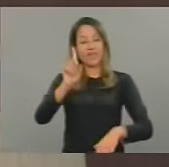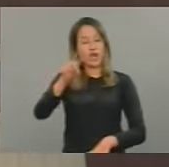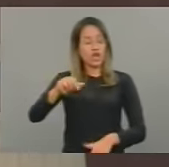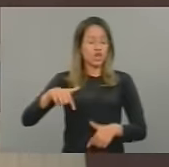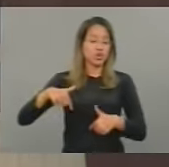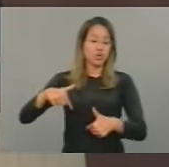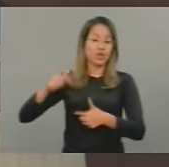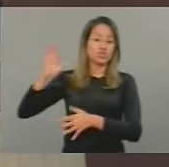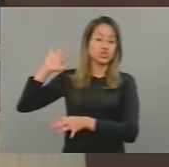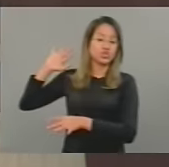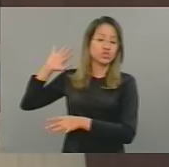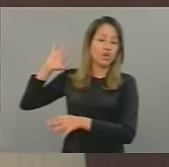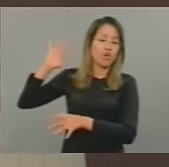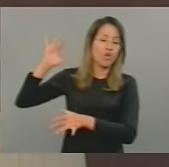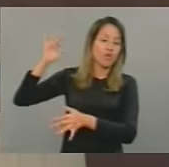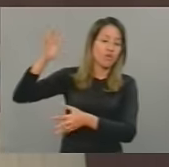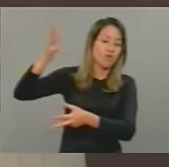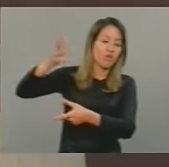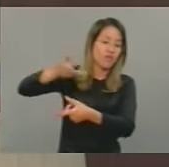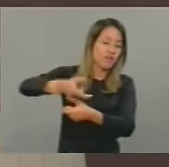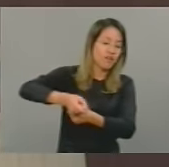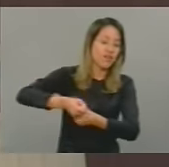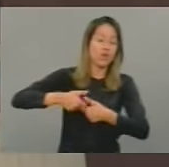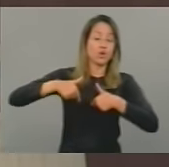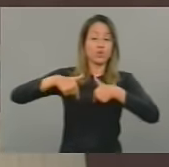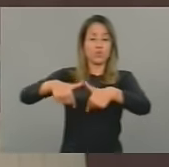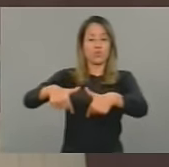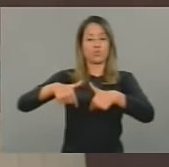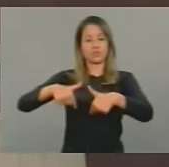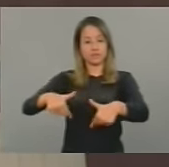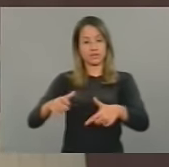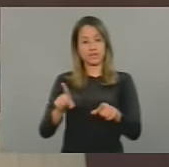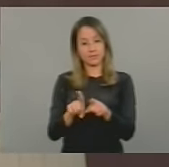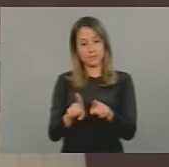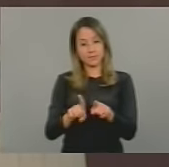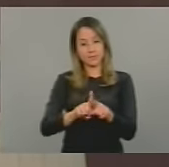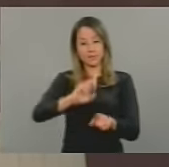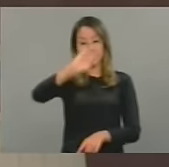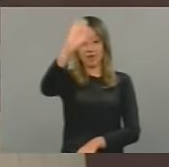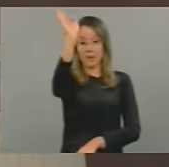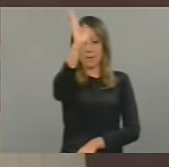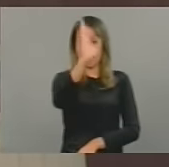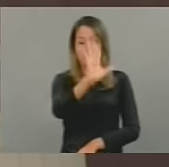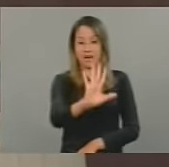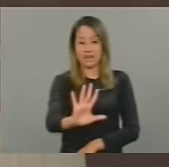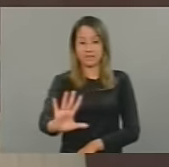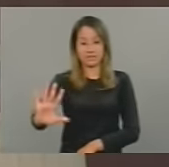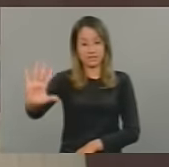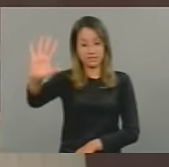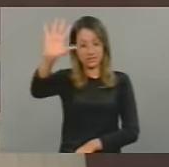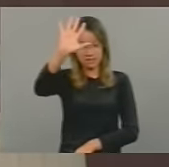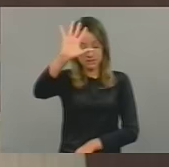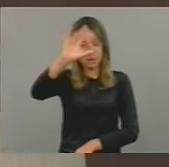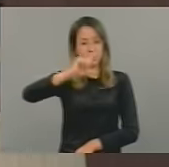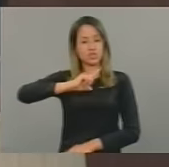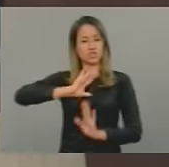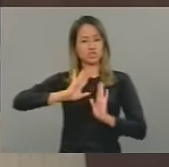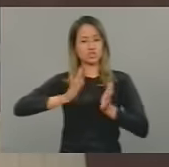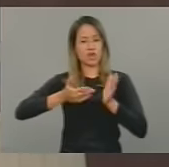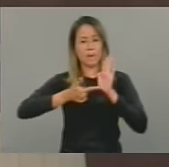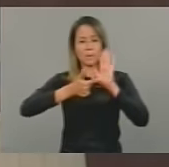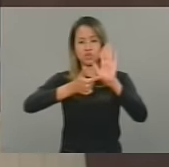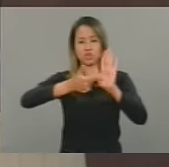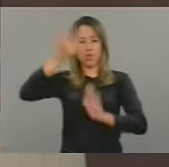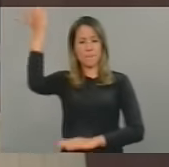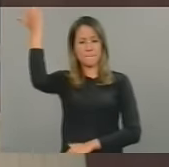muito e que aqui, inclusive, deu ao Brasil inúmeras provas de apreço à